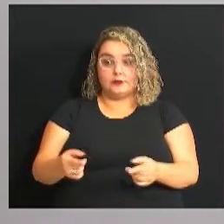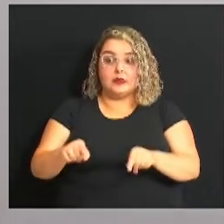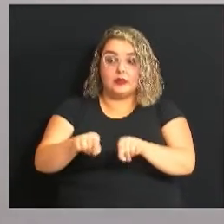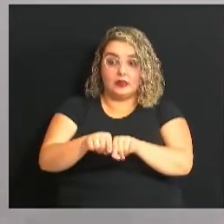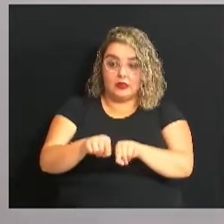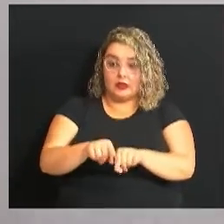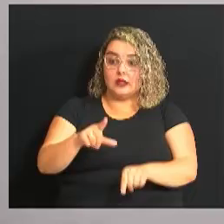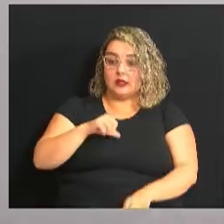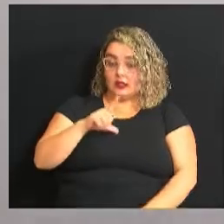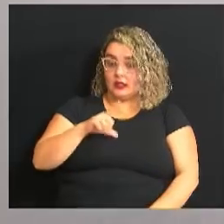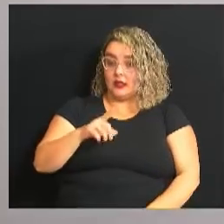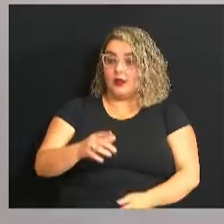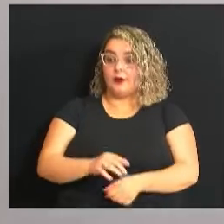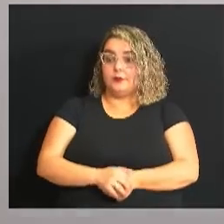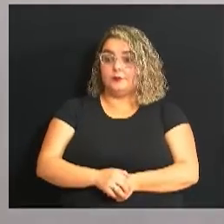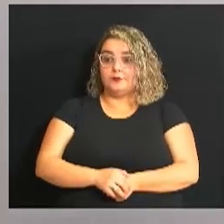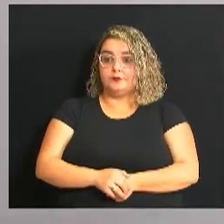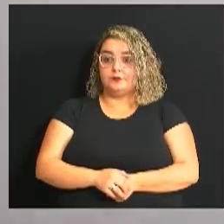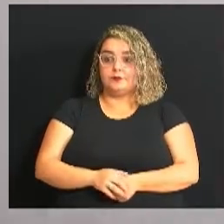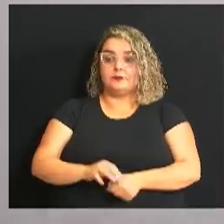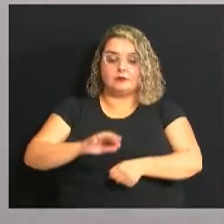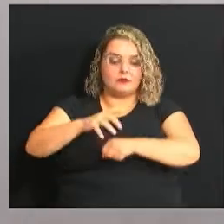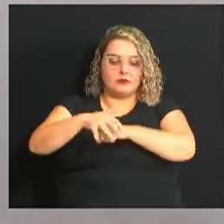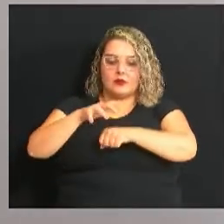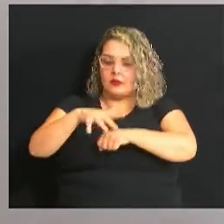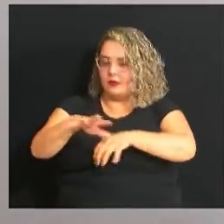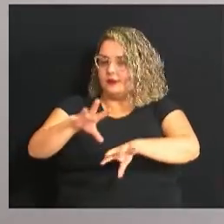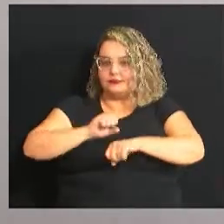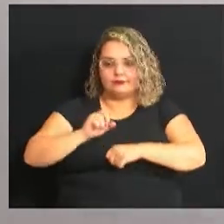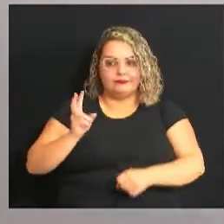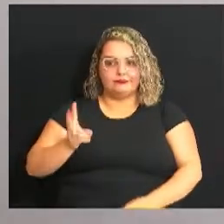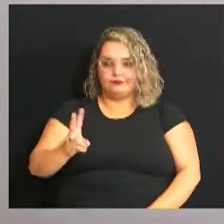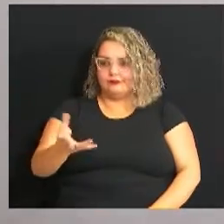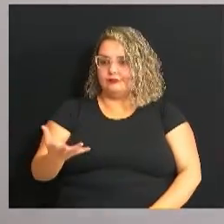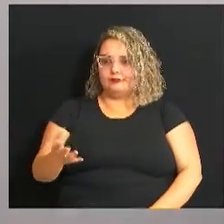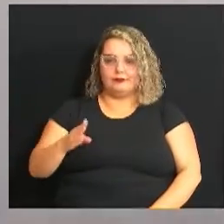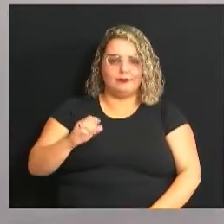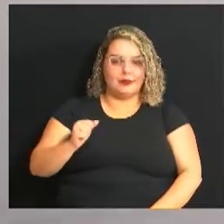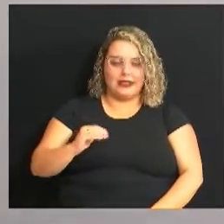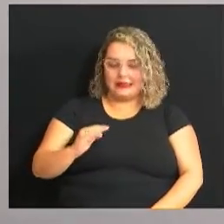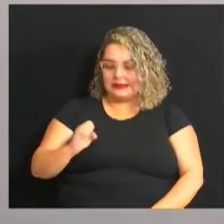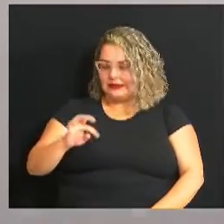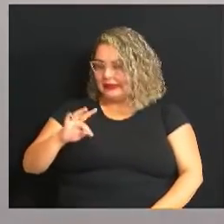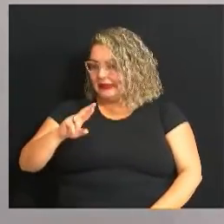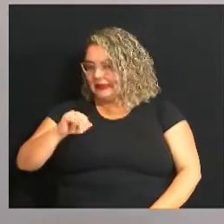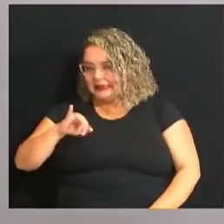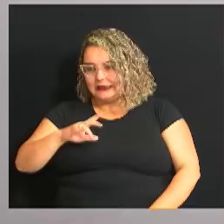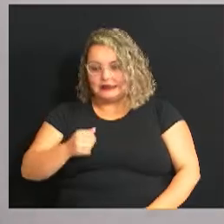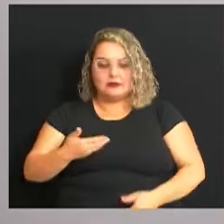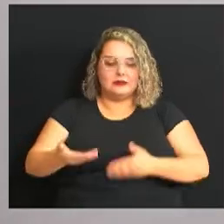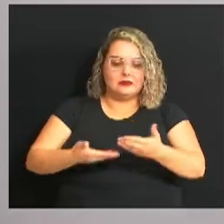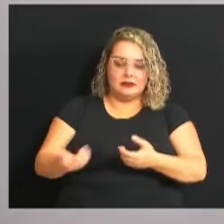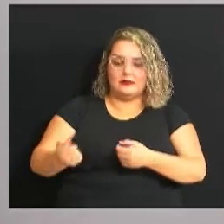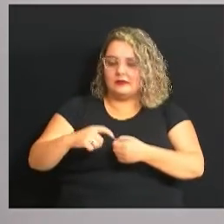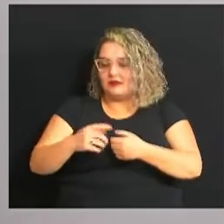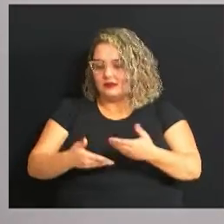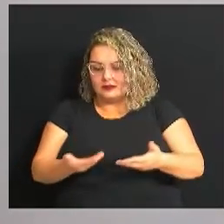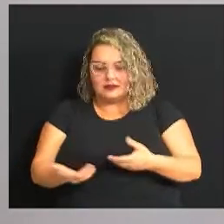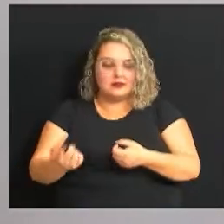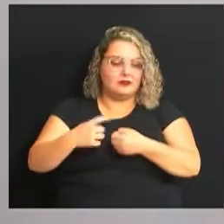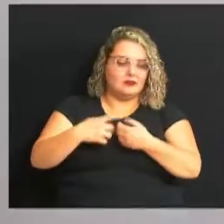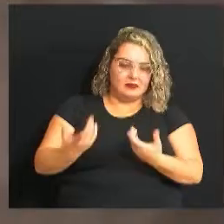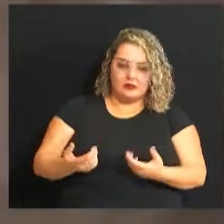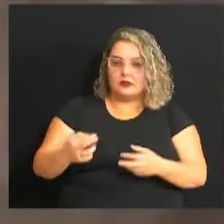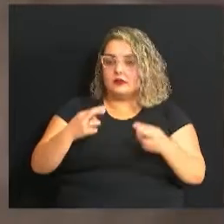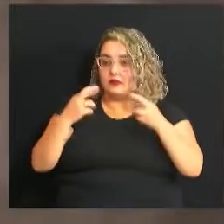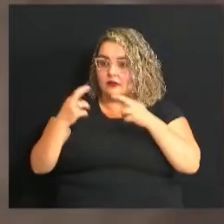também infecções oportunistas, muitas vezes, infecção bacteriana que você trata, volta, teria que investigar